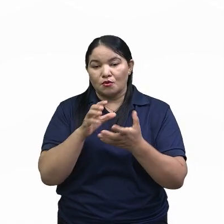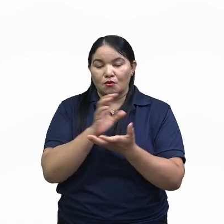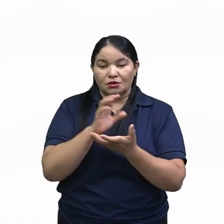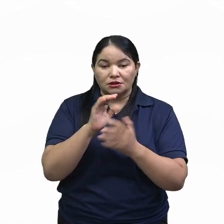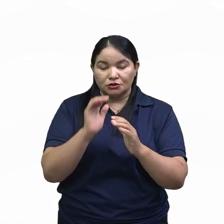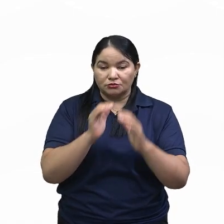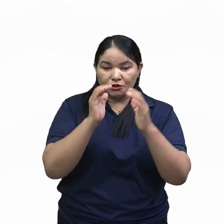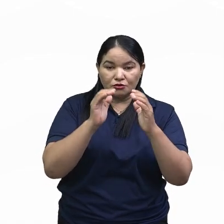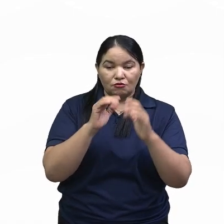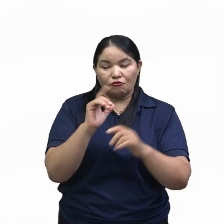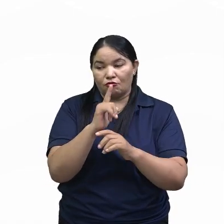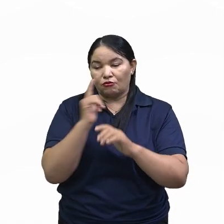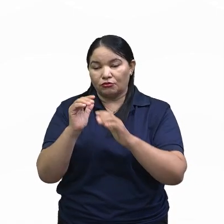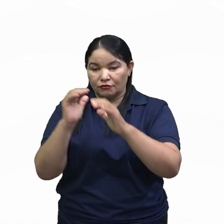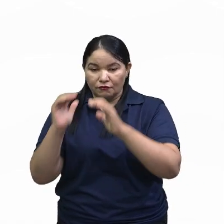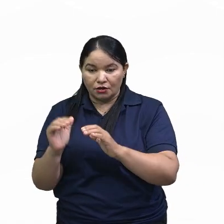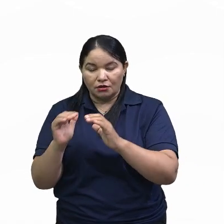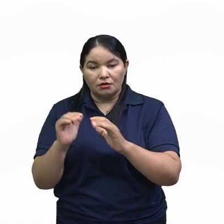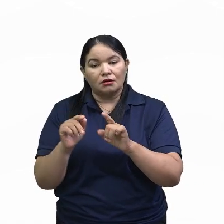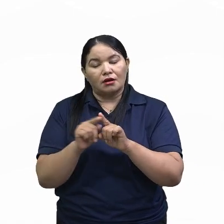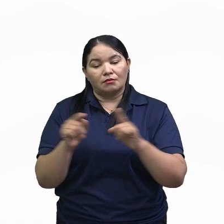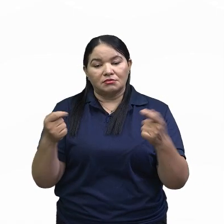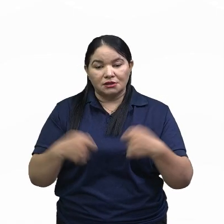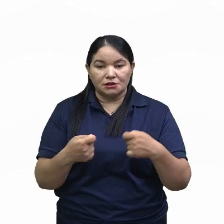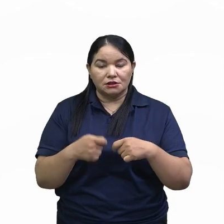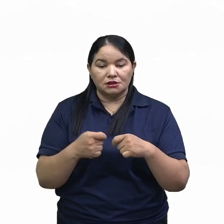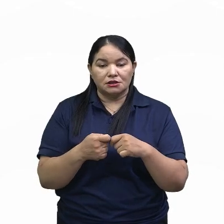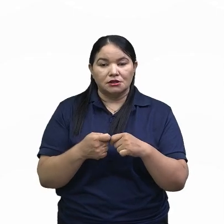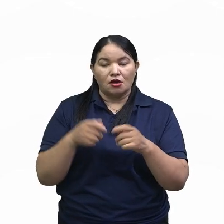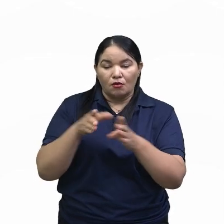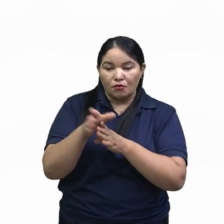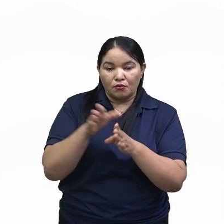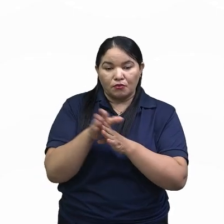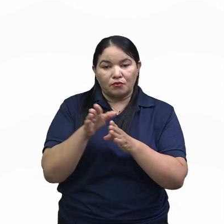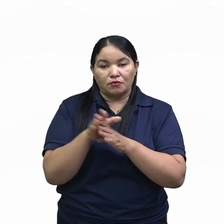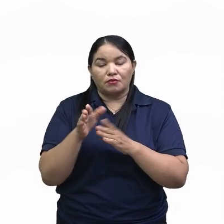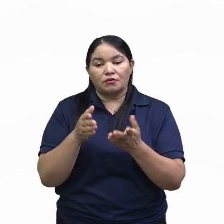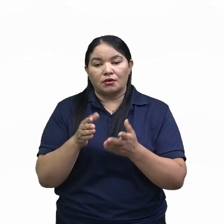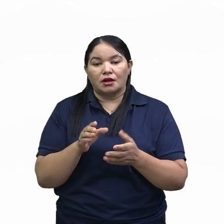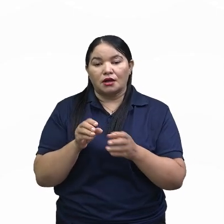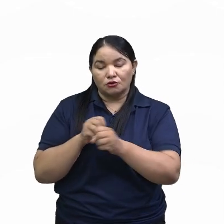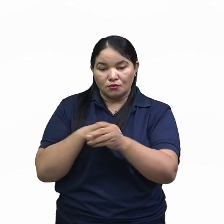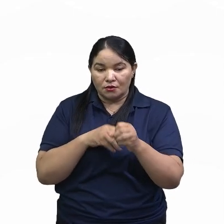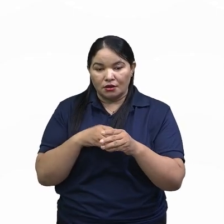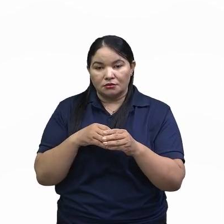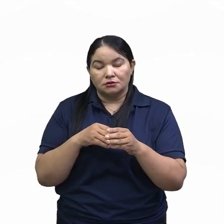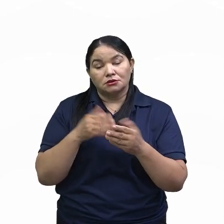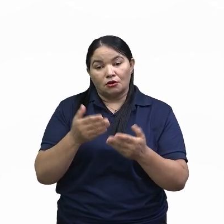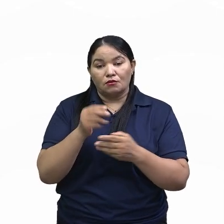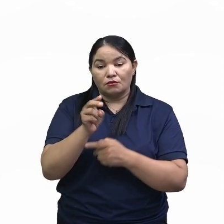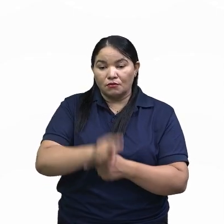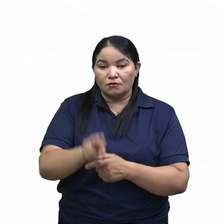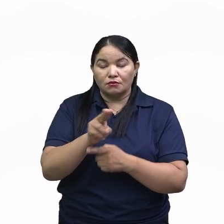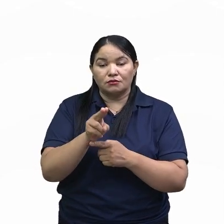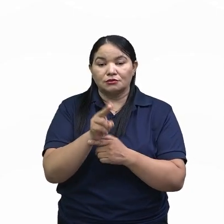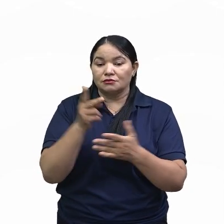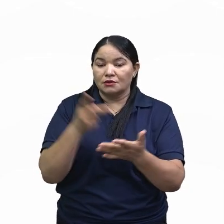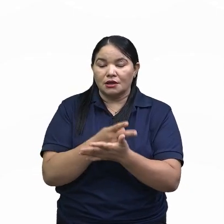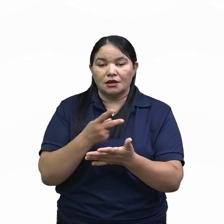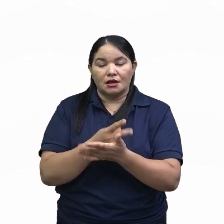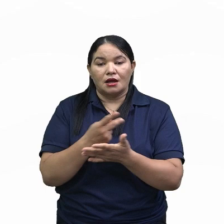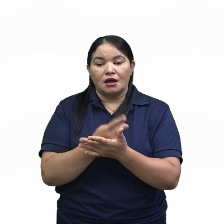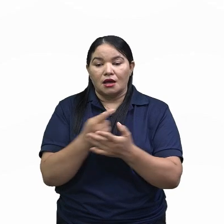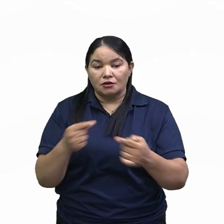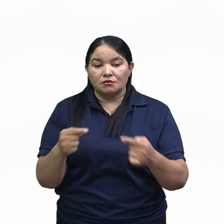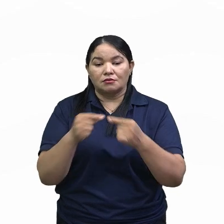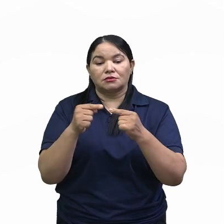por isso, precisam de civilização. Então, percebam como ocorre um uso equivocado quando a gente